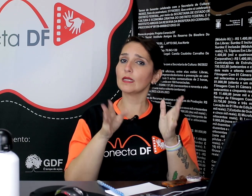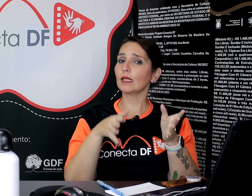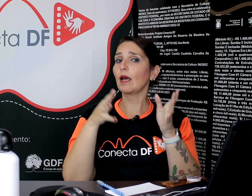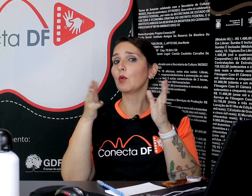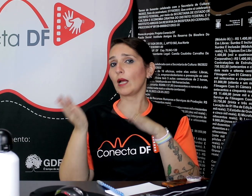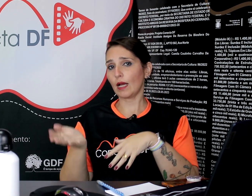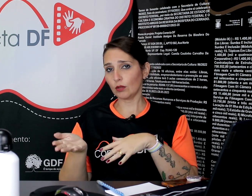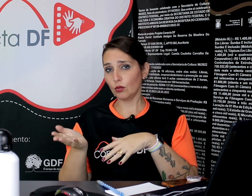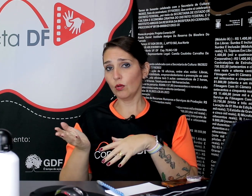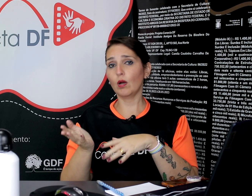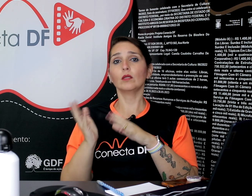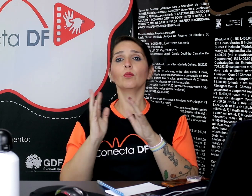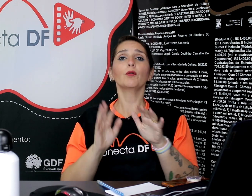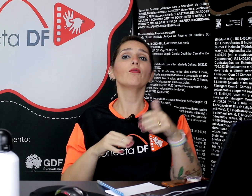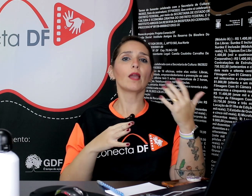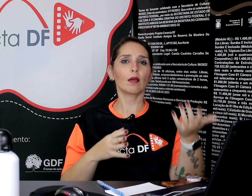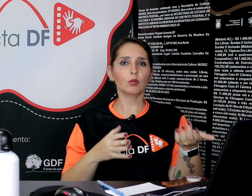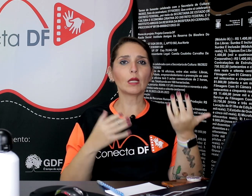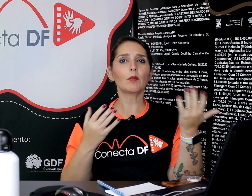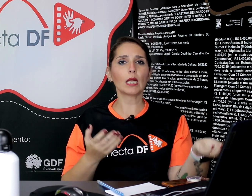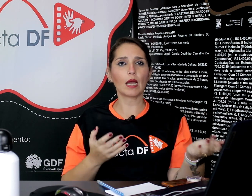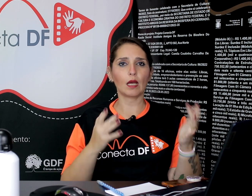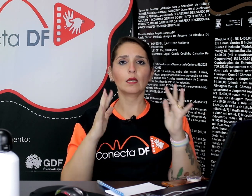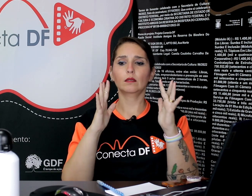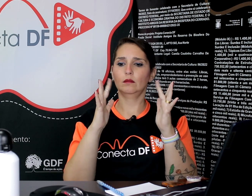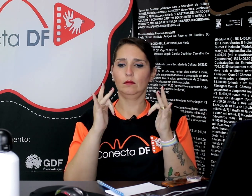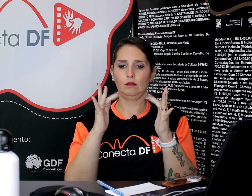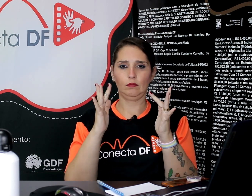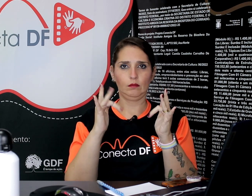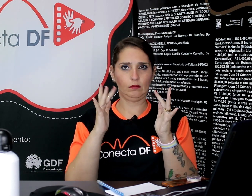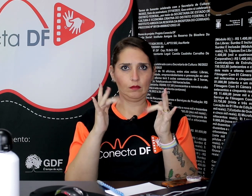para dizer namorado, quanto para o verbo namorar.